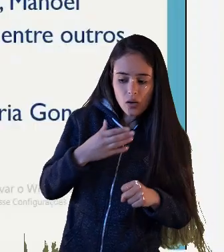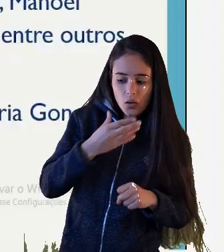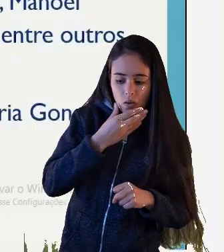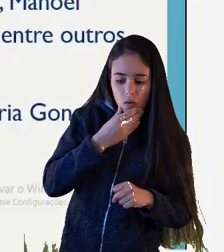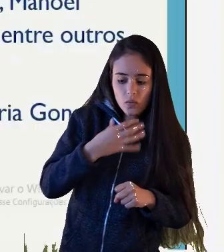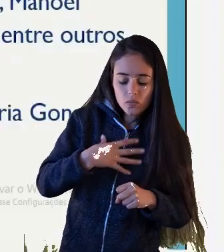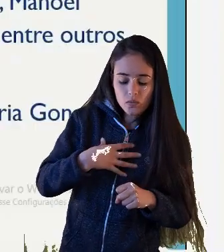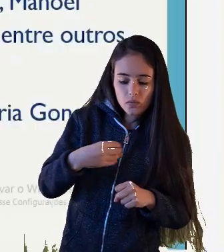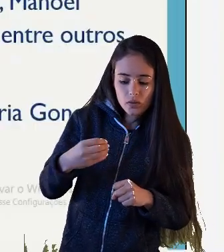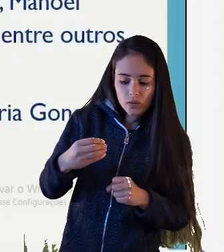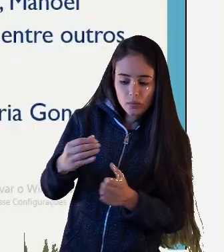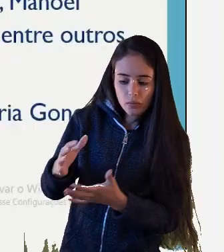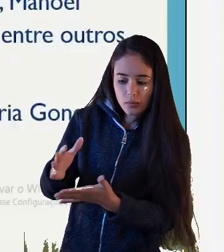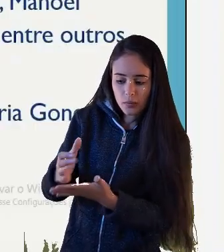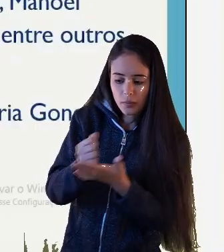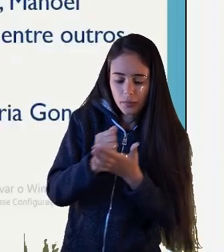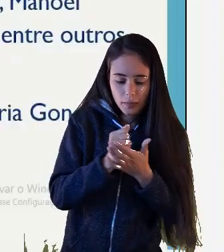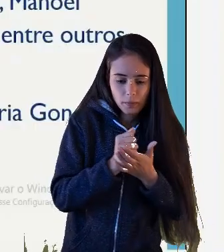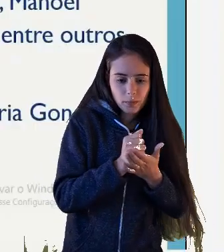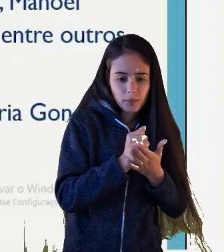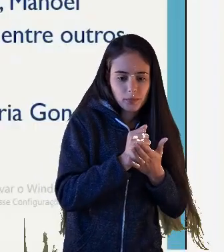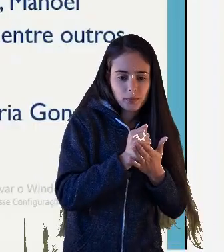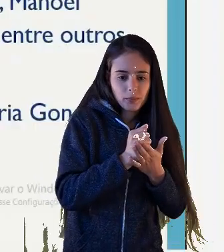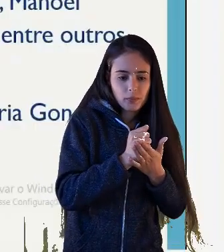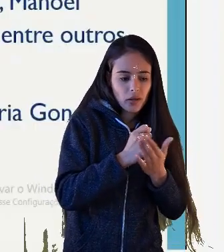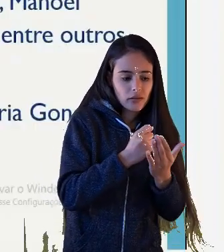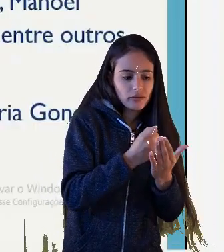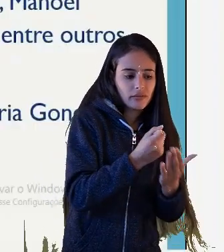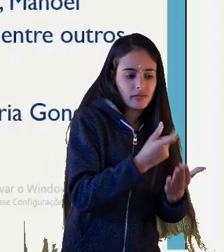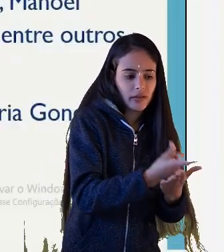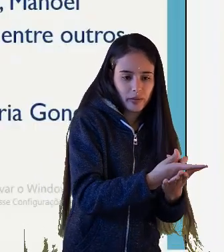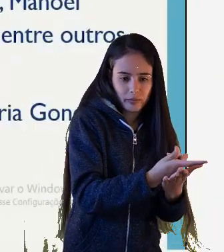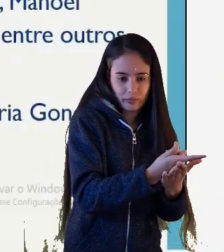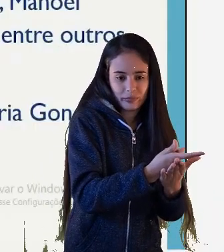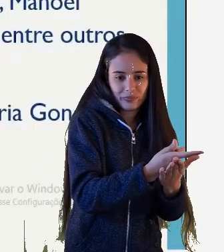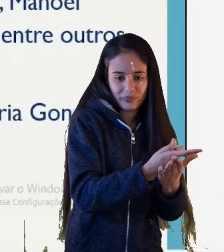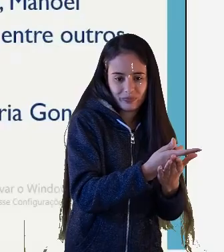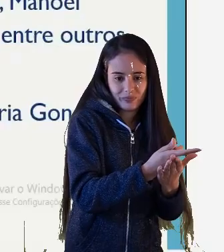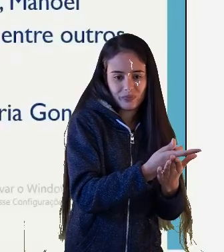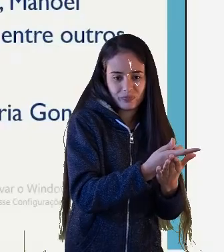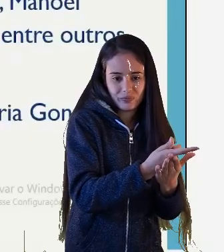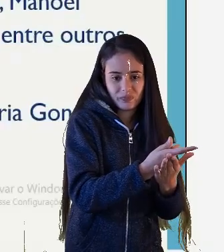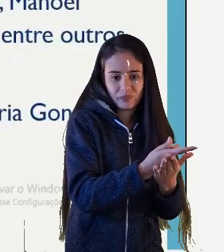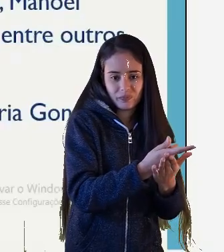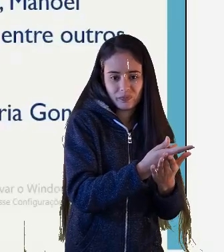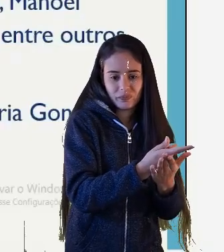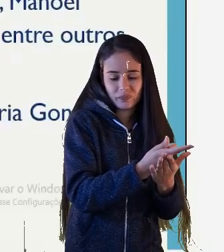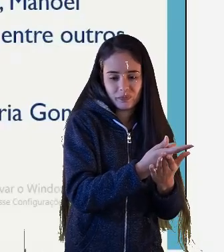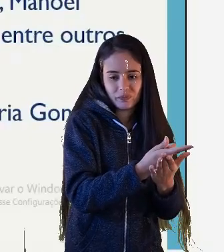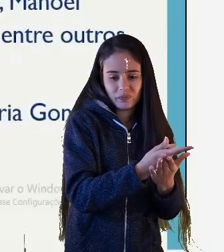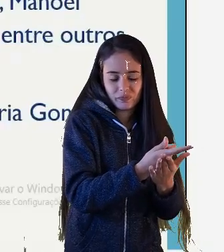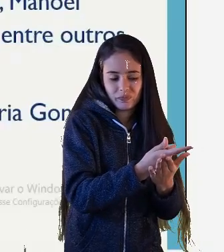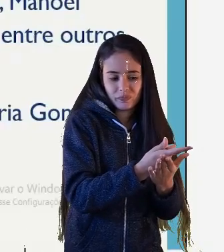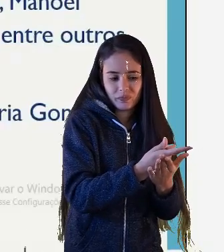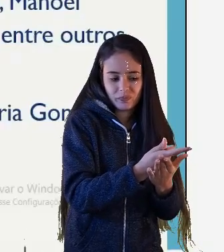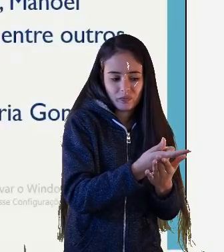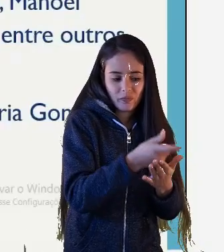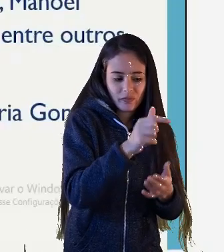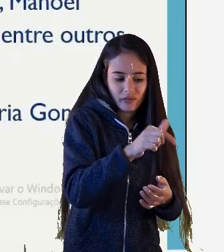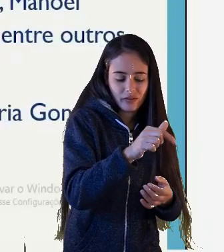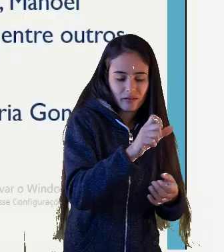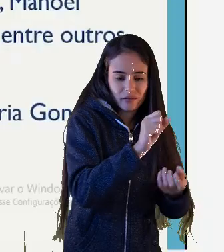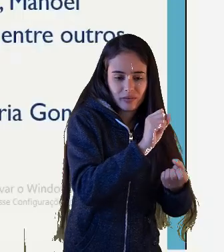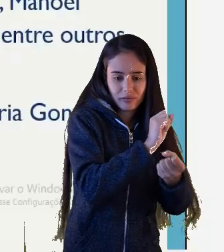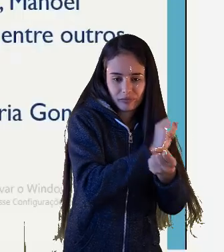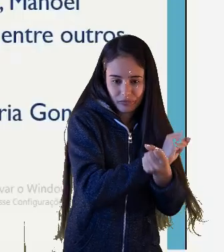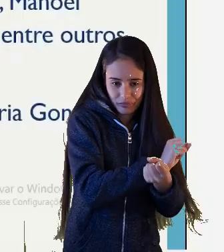tinha no Globoplay, deve estar lá ainda, que conta essa história magnífica dele. E ele sempre soube dessa mãe, né, que ele não lembrava